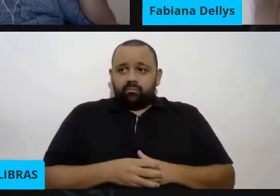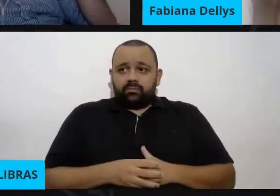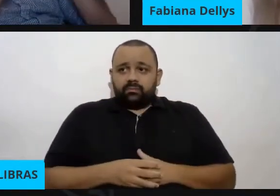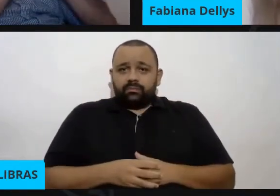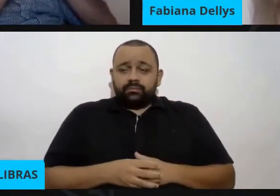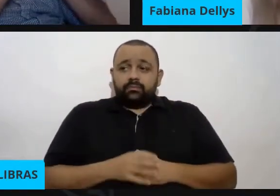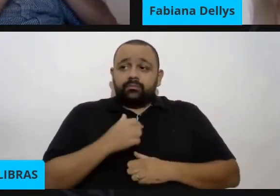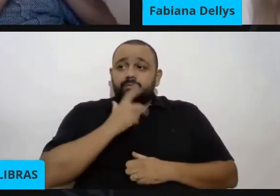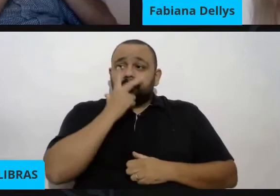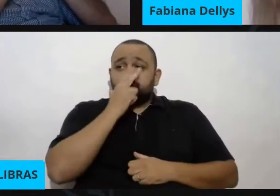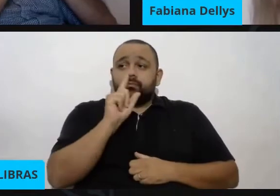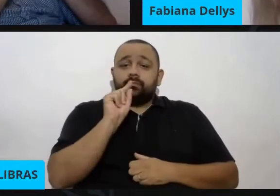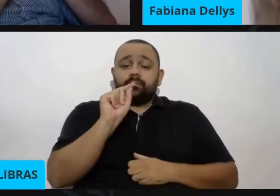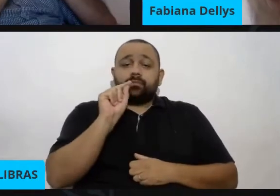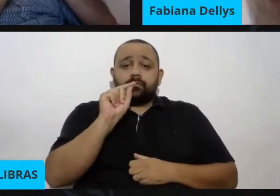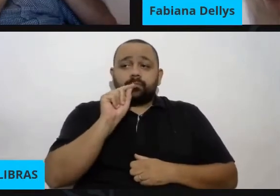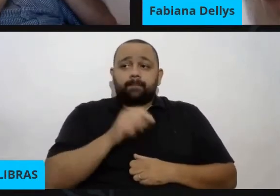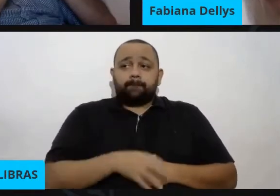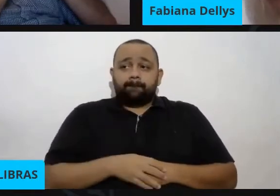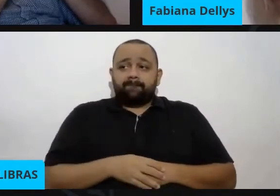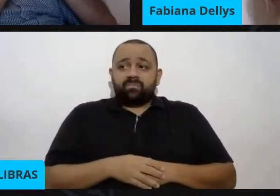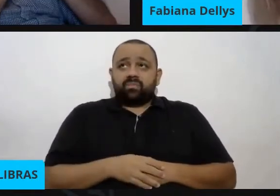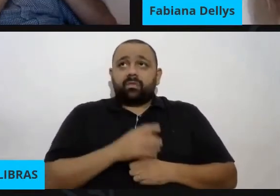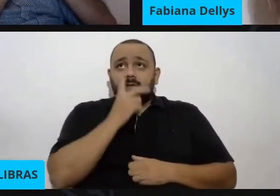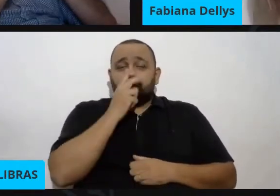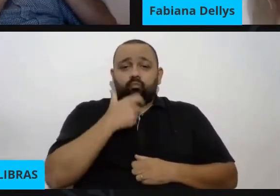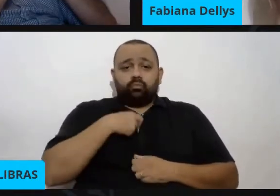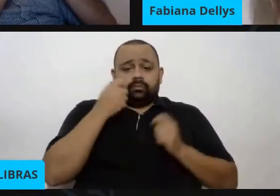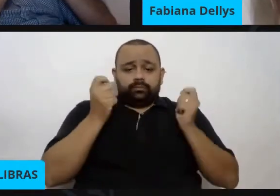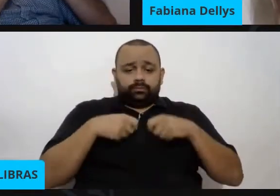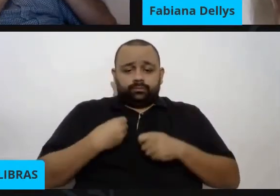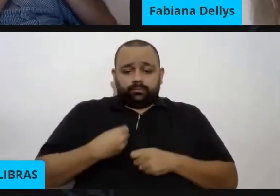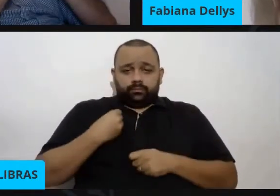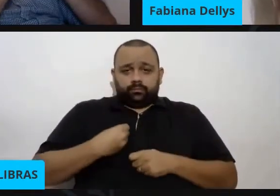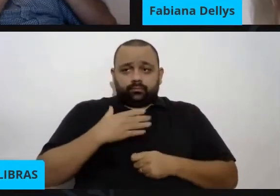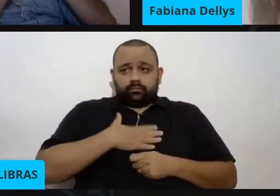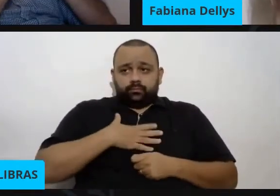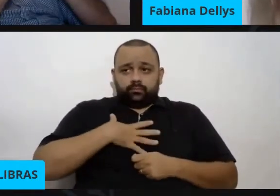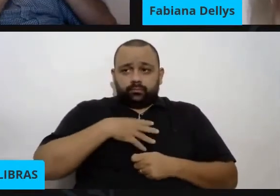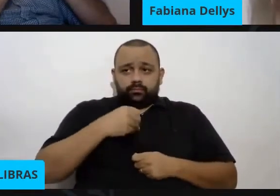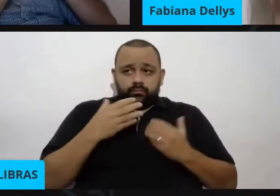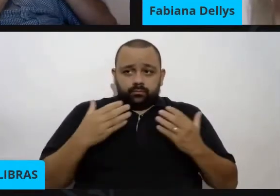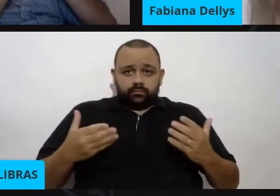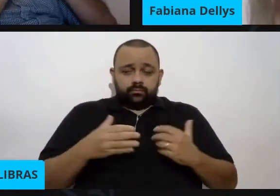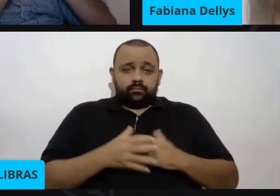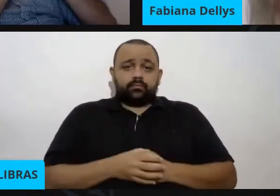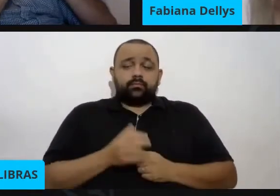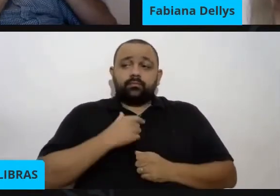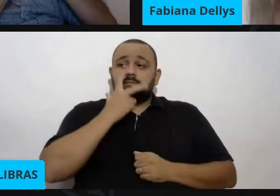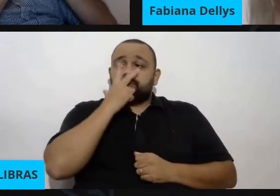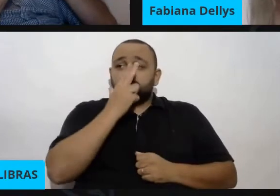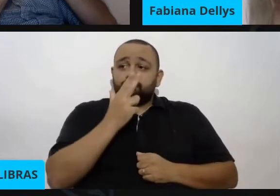Eu acho assim, pelo menos eu pude presenciar com meu filho aqui, né? Eu acho que eu